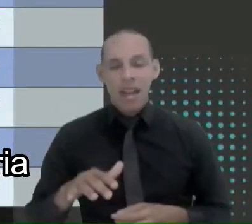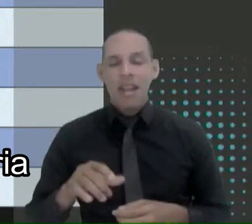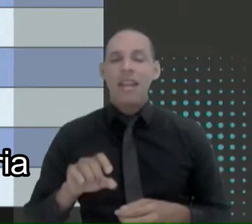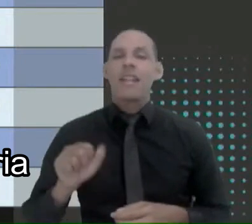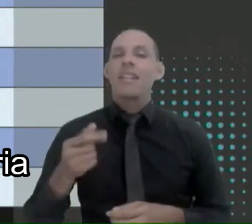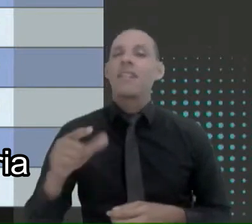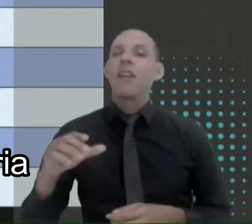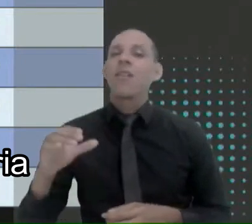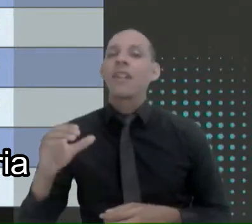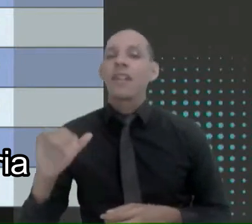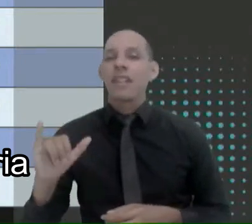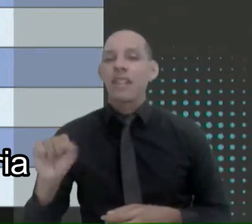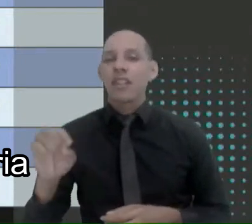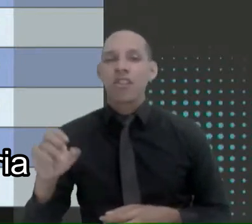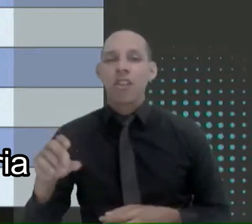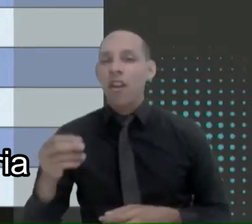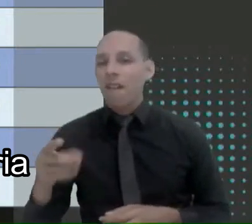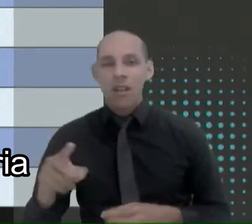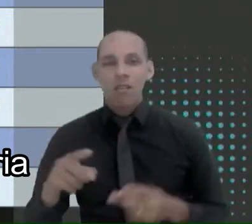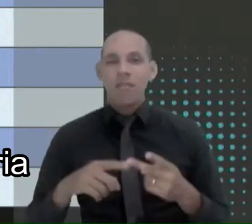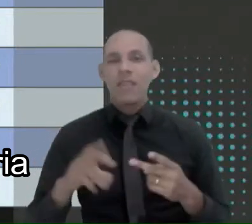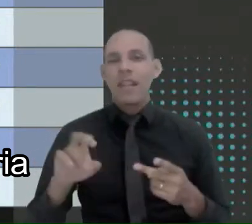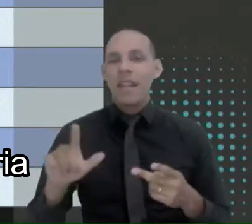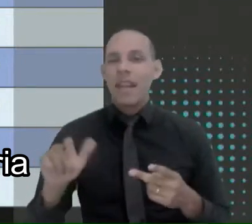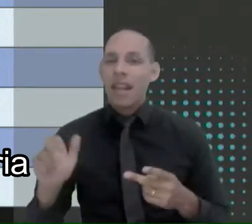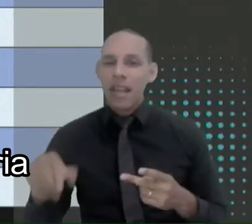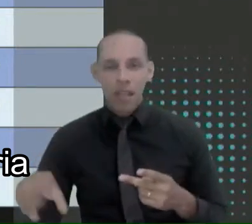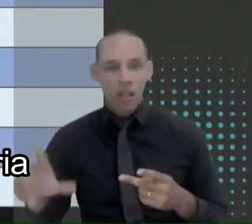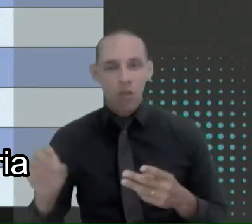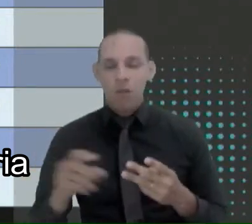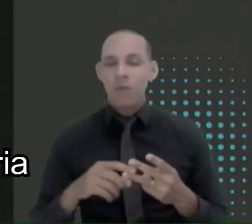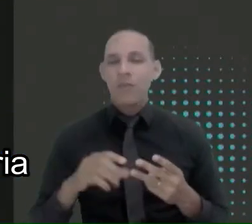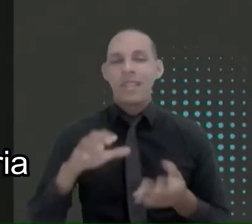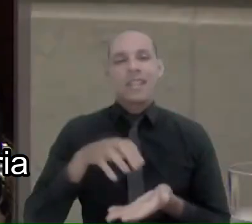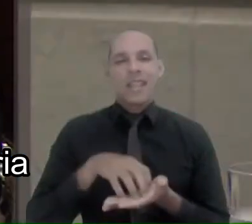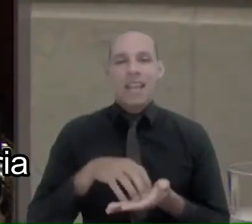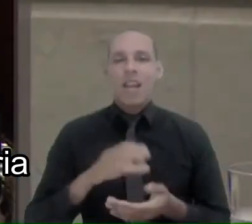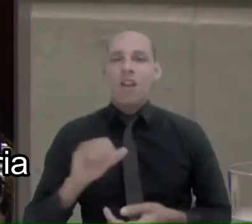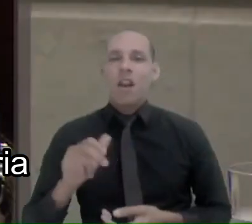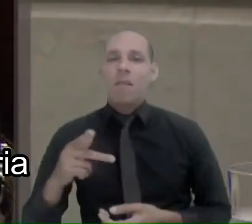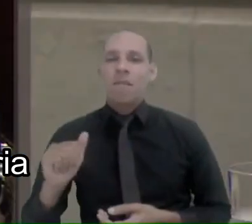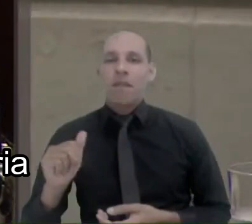Centro e Copacabana são os nossos bairros de preocupação. Pode passar, por favor.